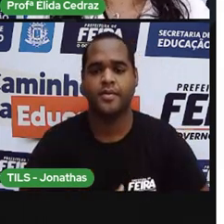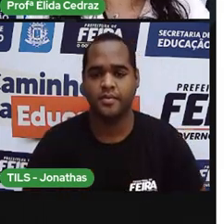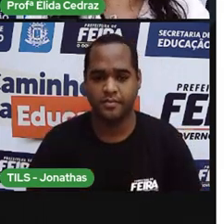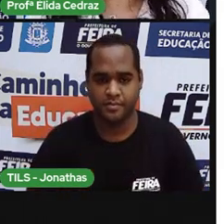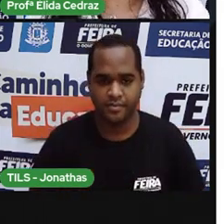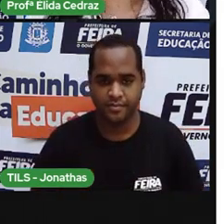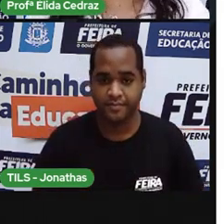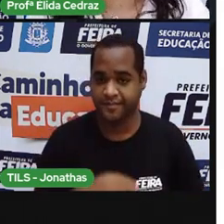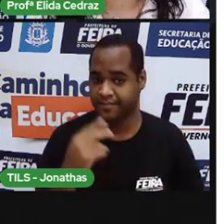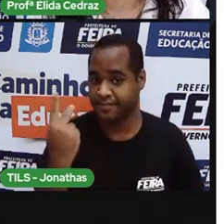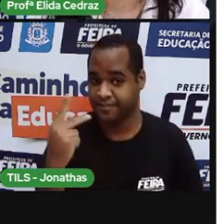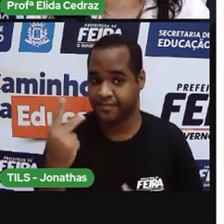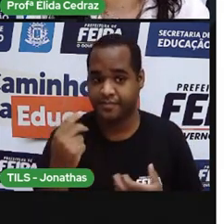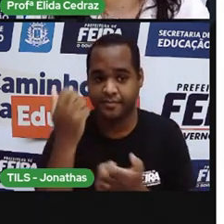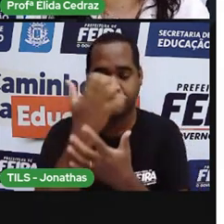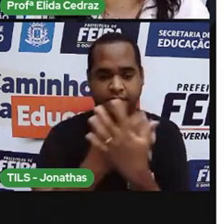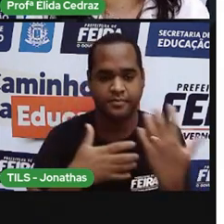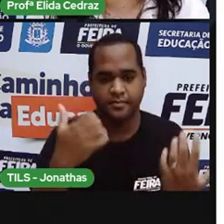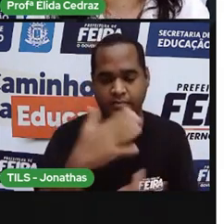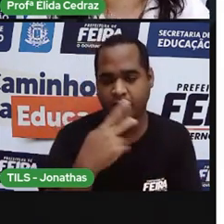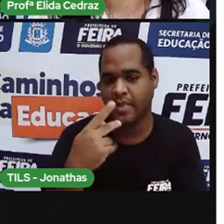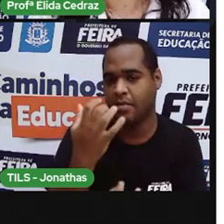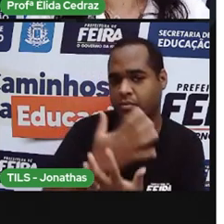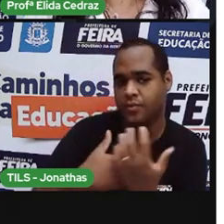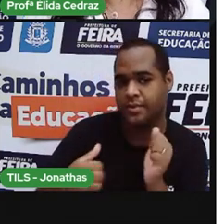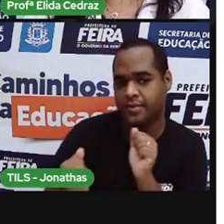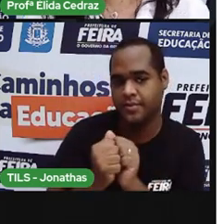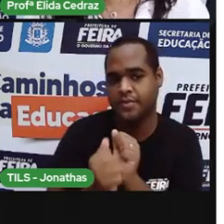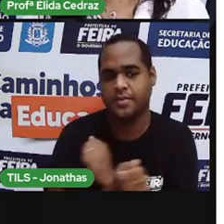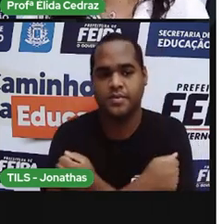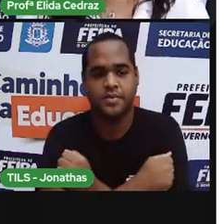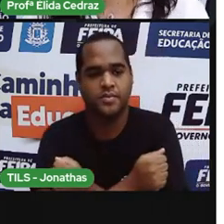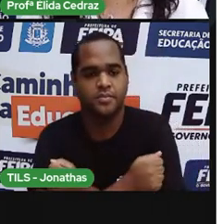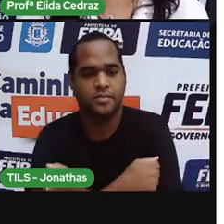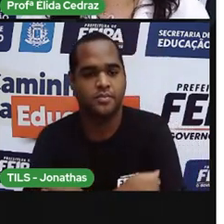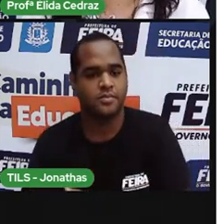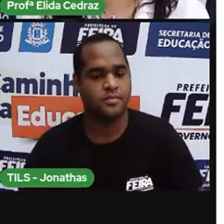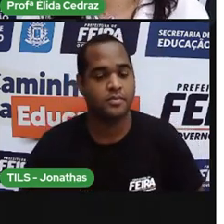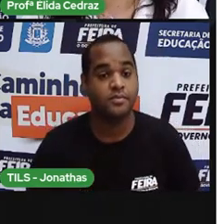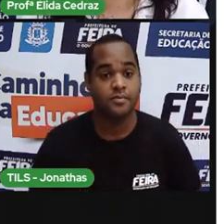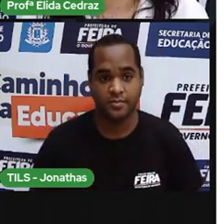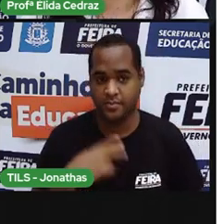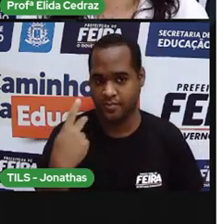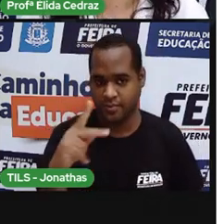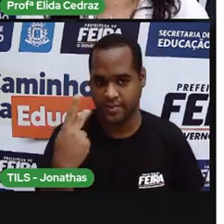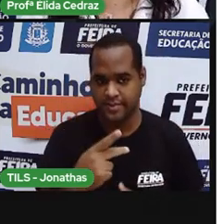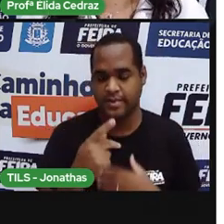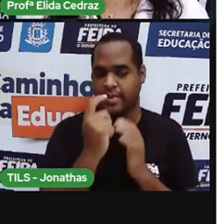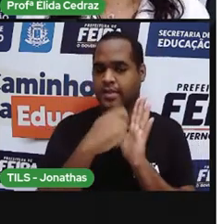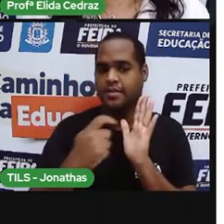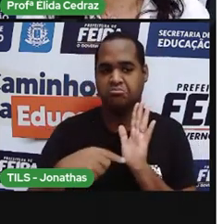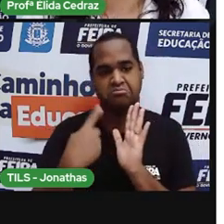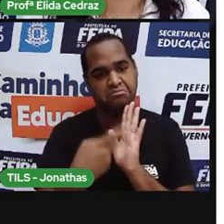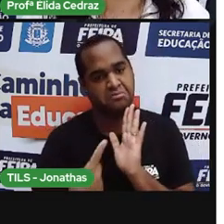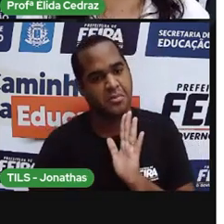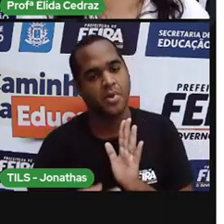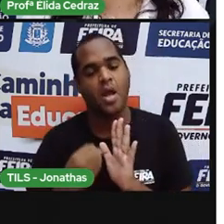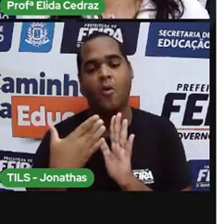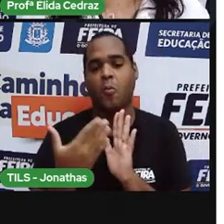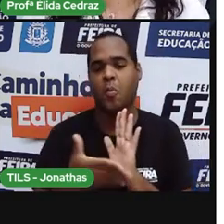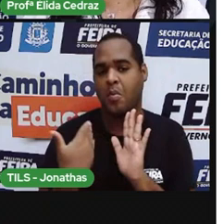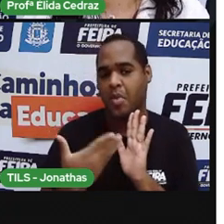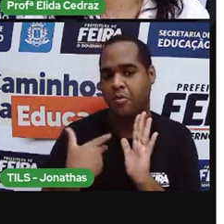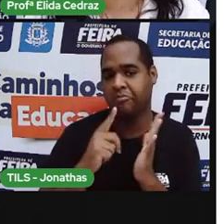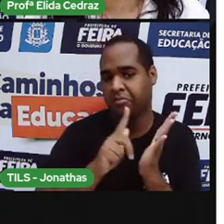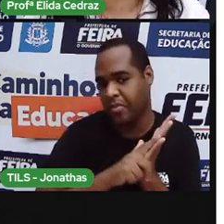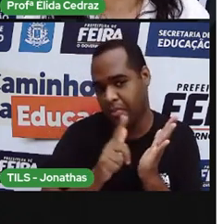A professora canta com os alunos. Todas as vezes que vocês escreverem no caderno, uma folha de